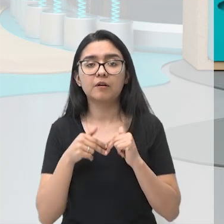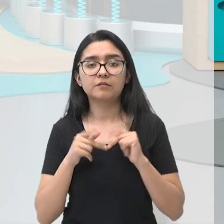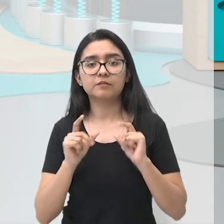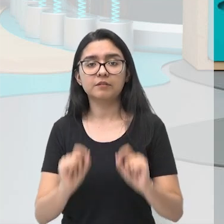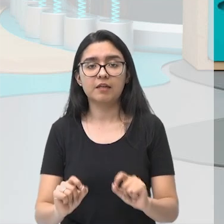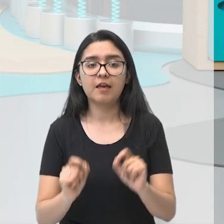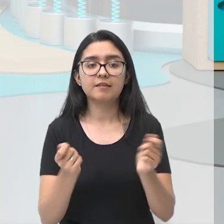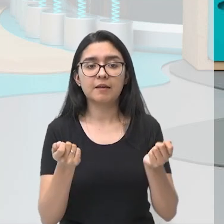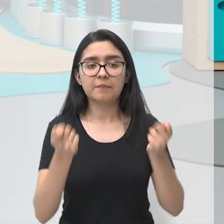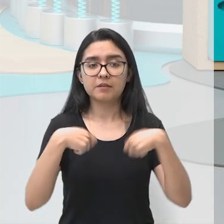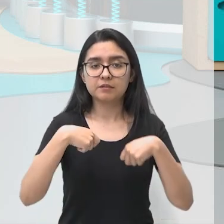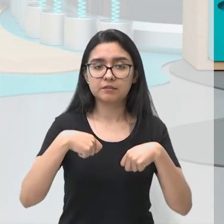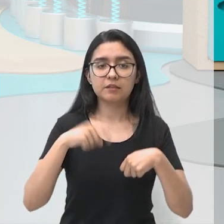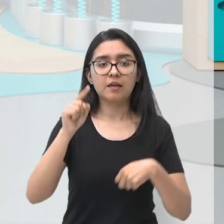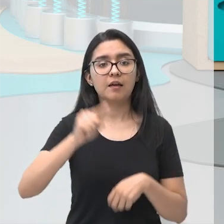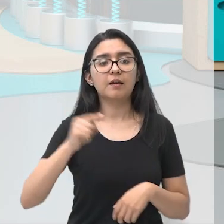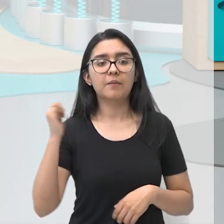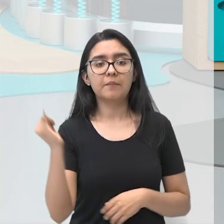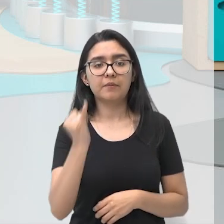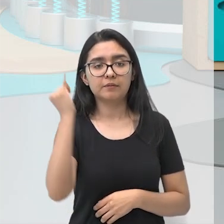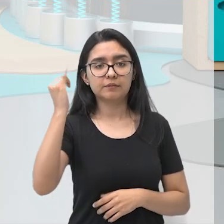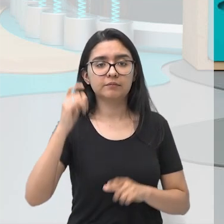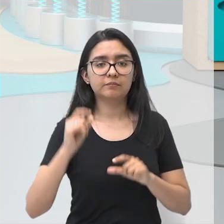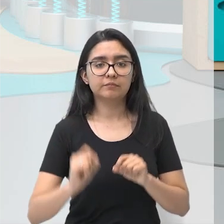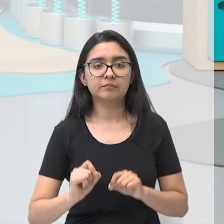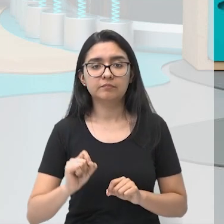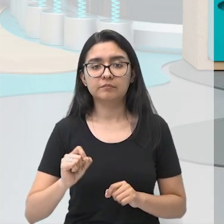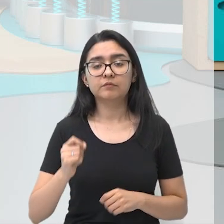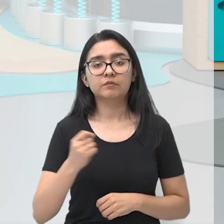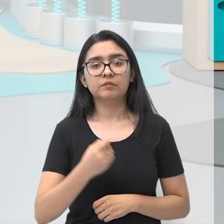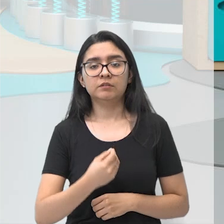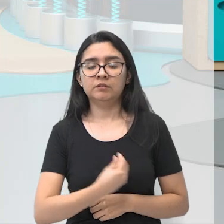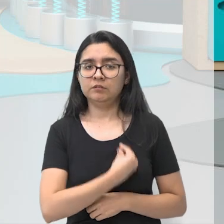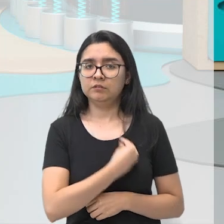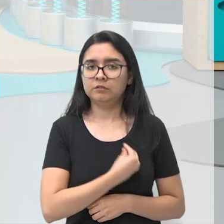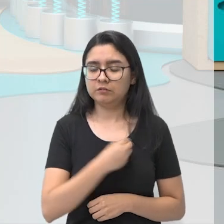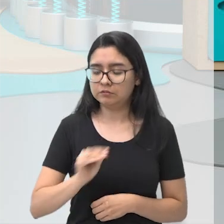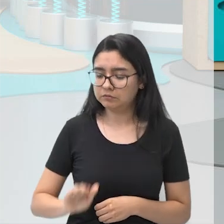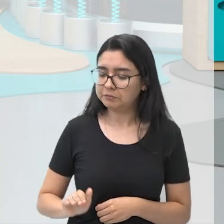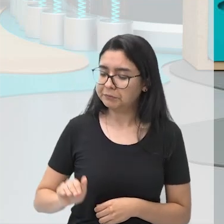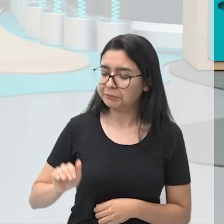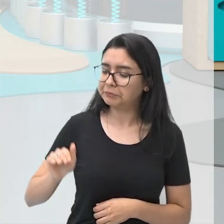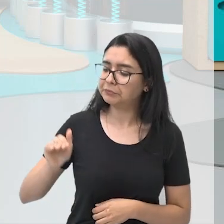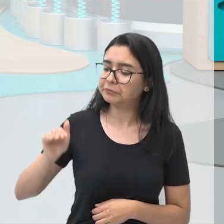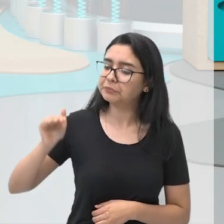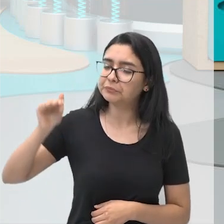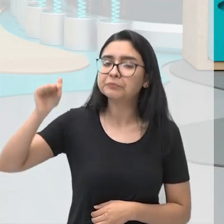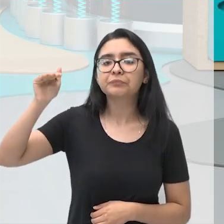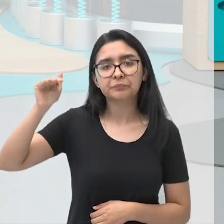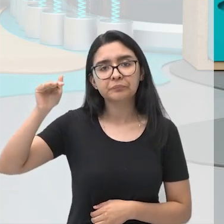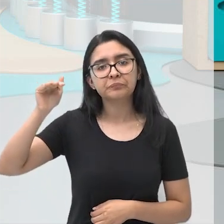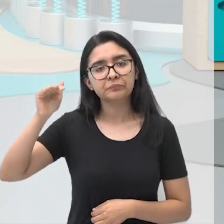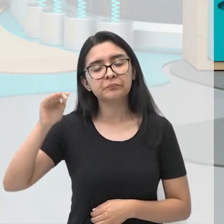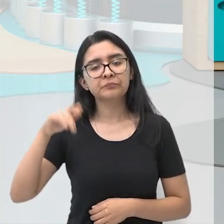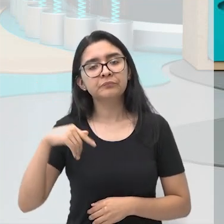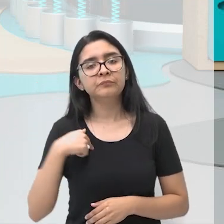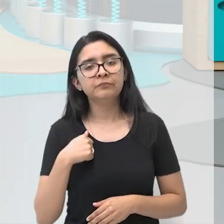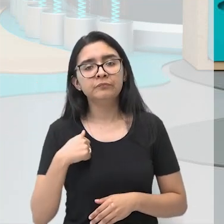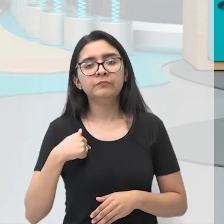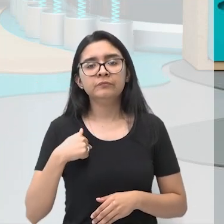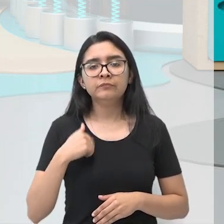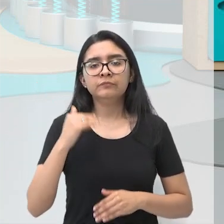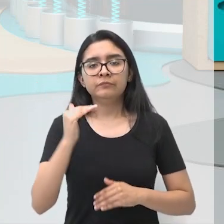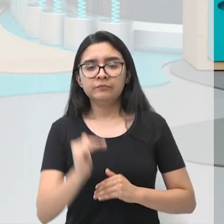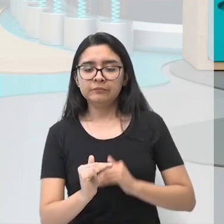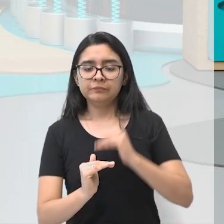essa capacidade ela é fundamental ali desde os primeiros anos de vida. É através dela que nós vamos aos poucos ali